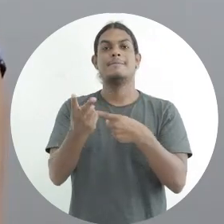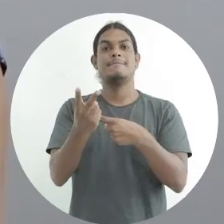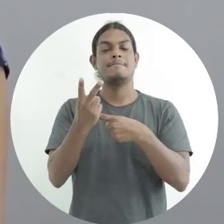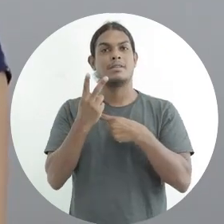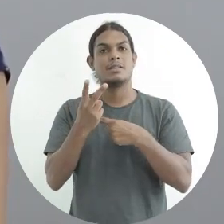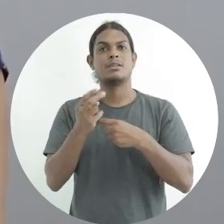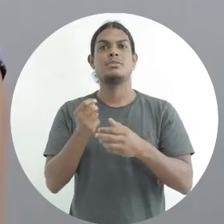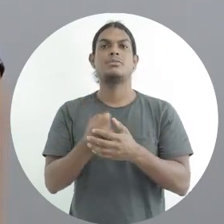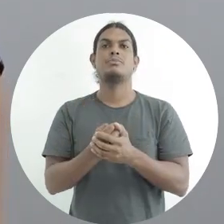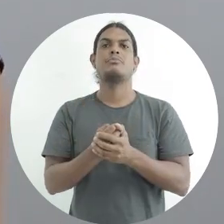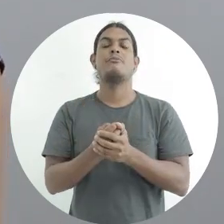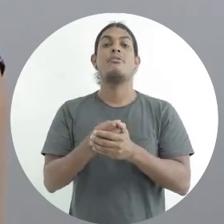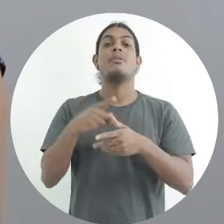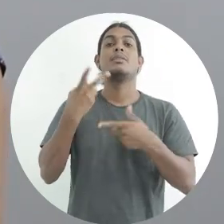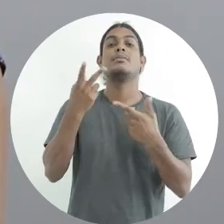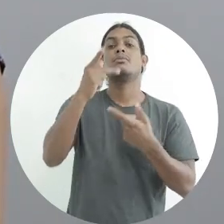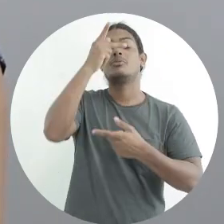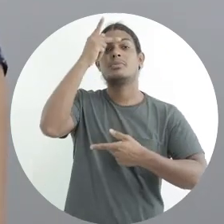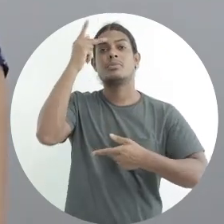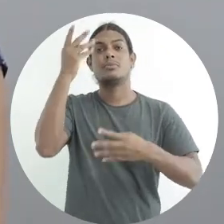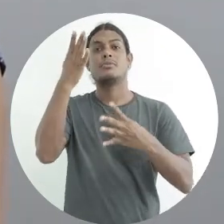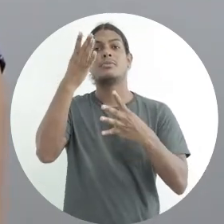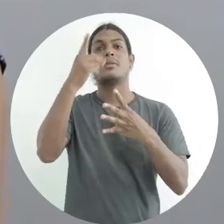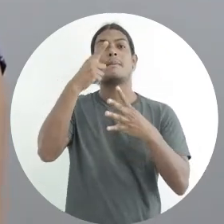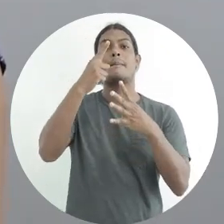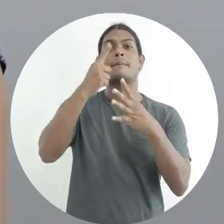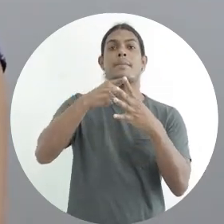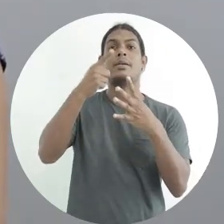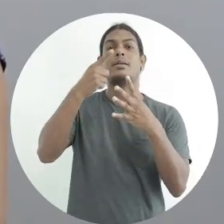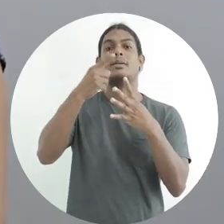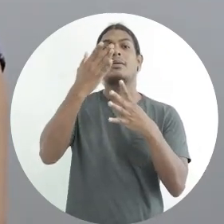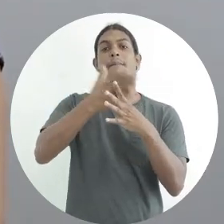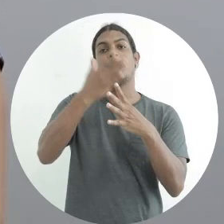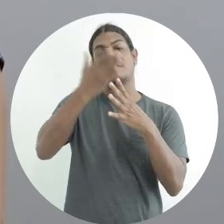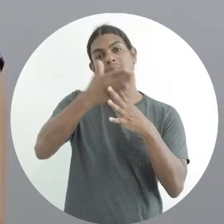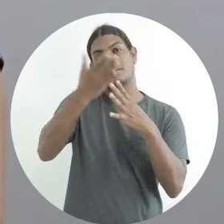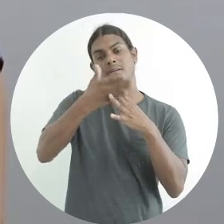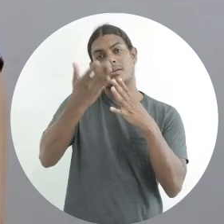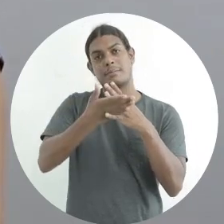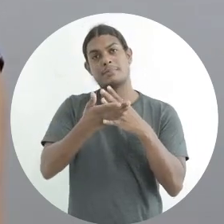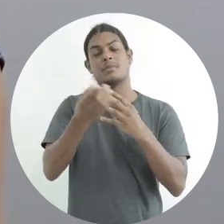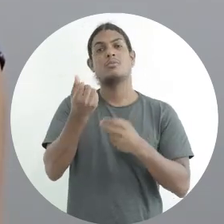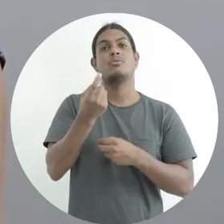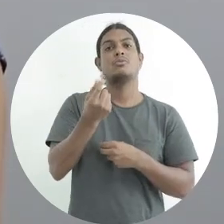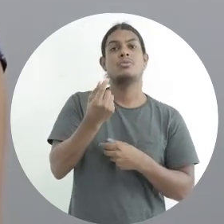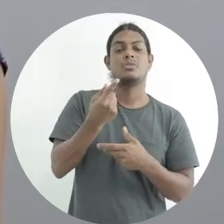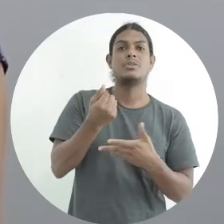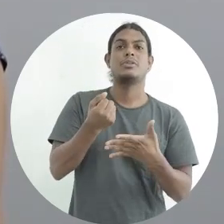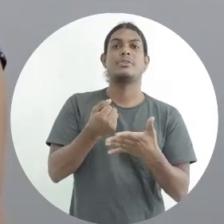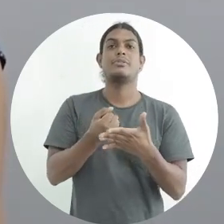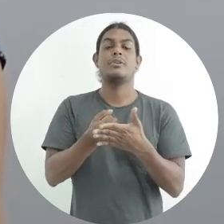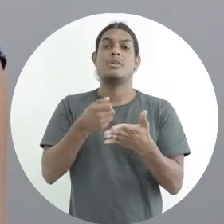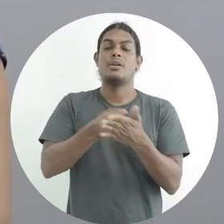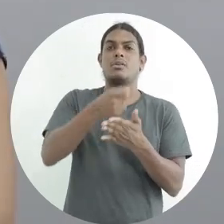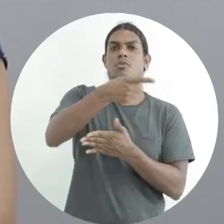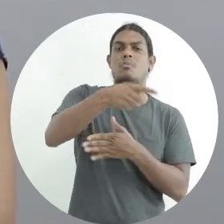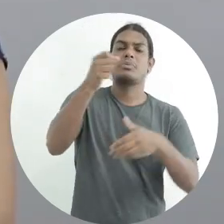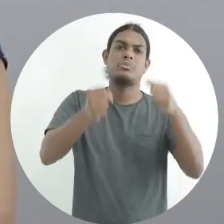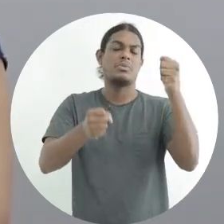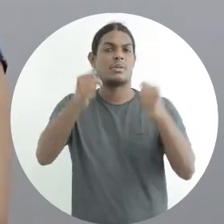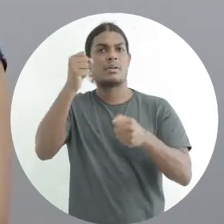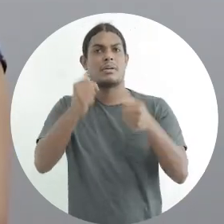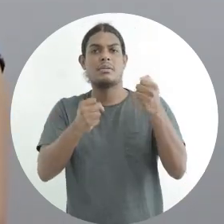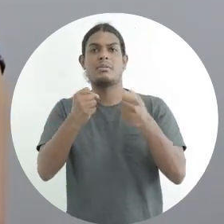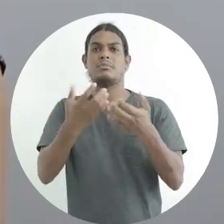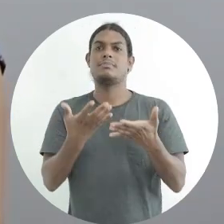para comprarem eletrodomésticos ou carros, financiarem até compras em geral de